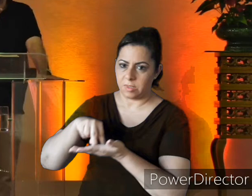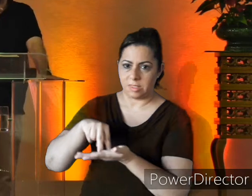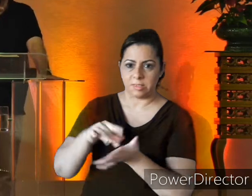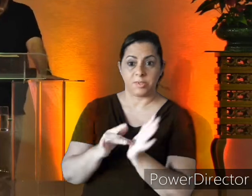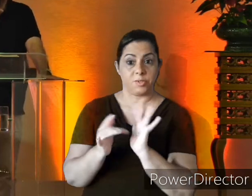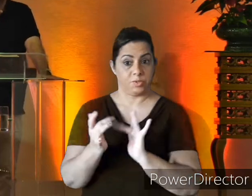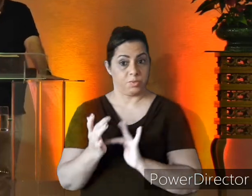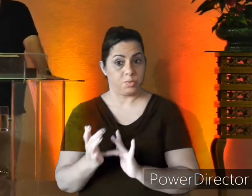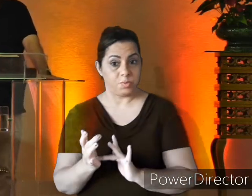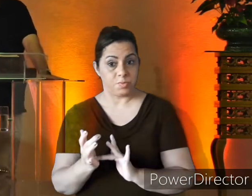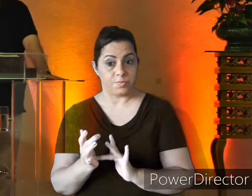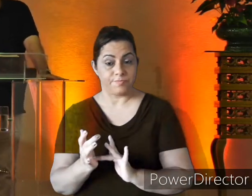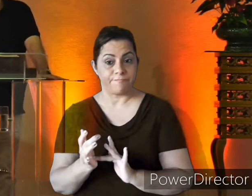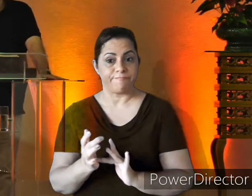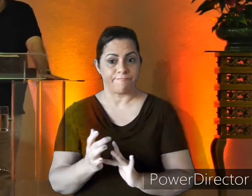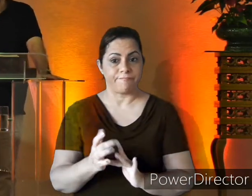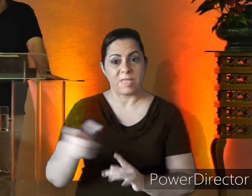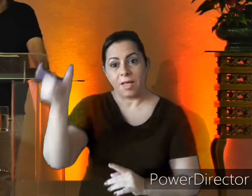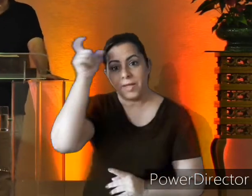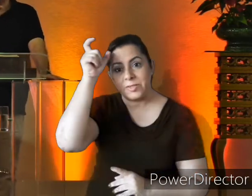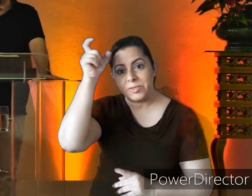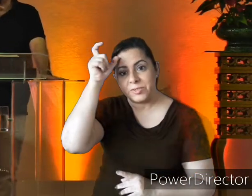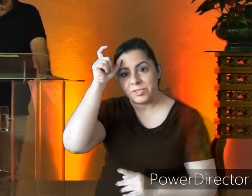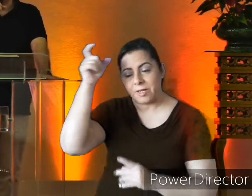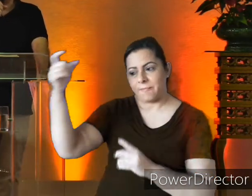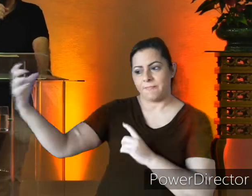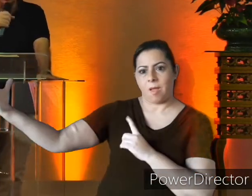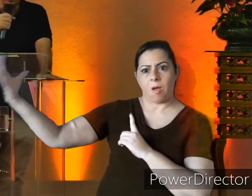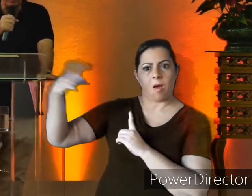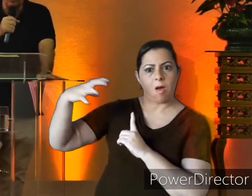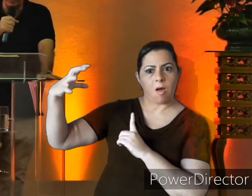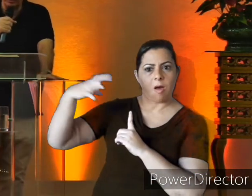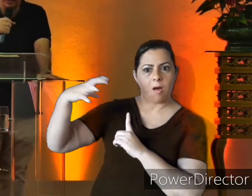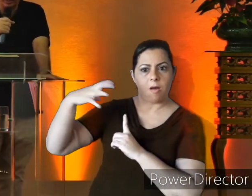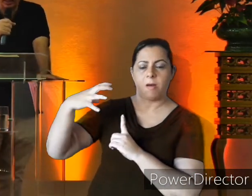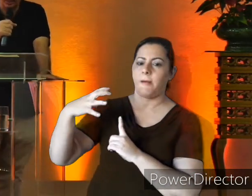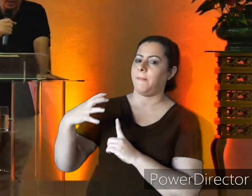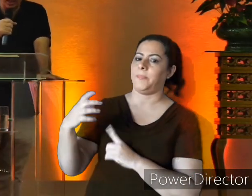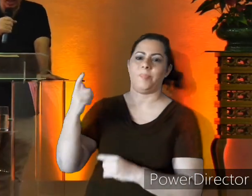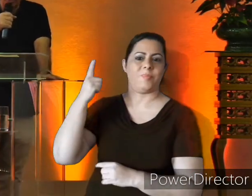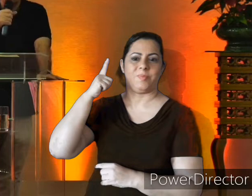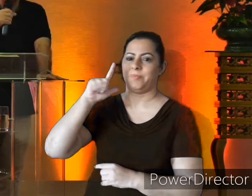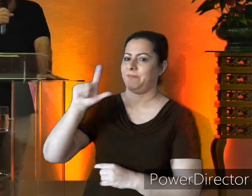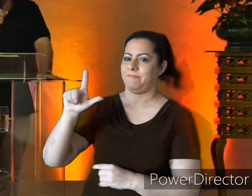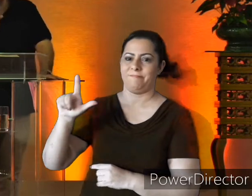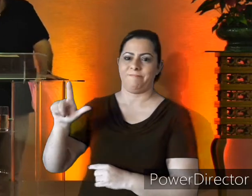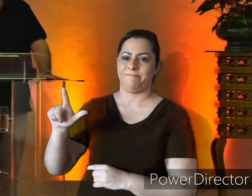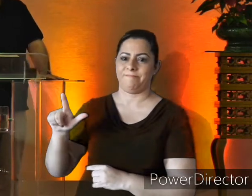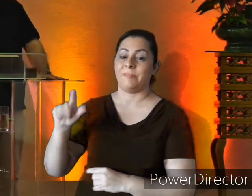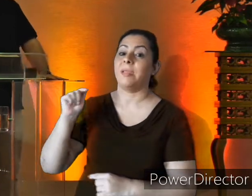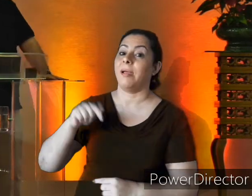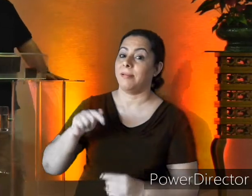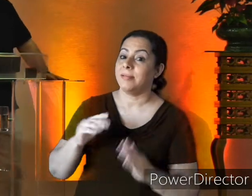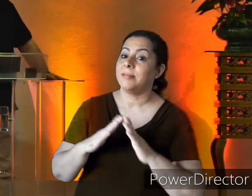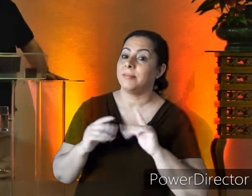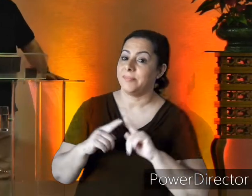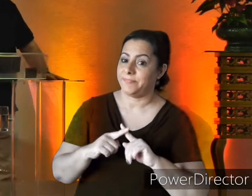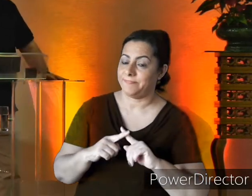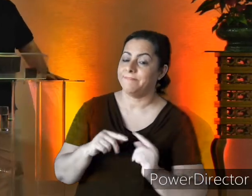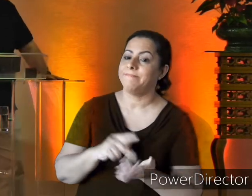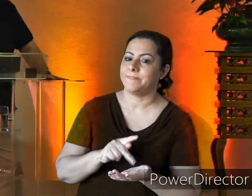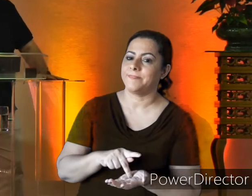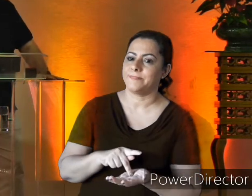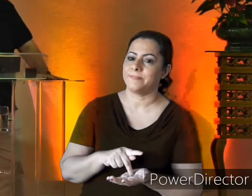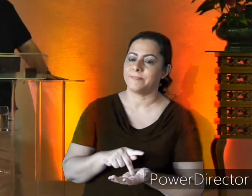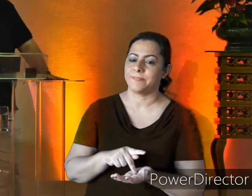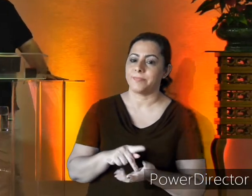o diabo conseguir nos abater e nos derrubar. Essa é a verdadeira igreja. Mas mesmo que